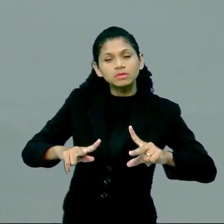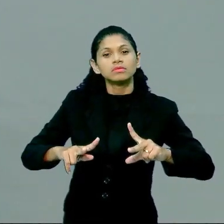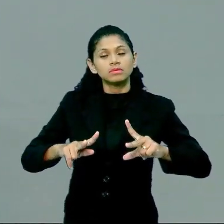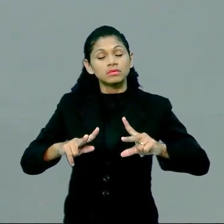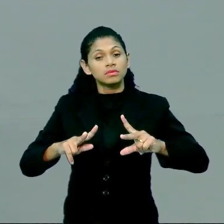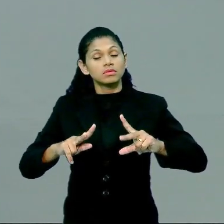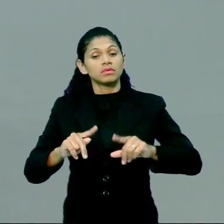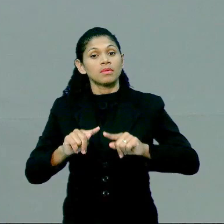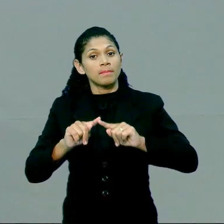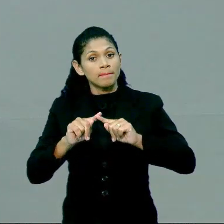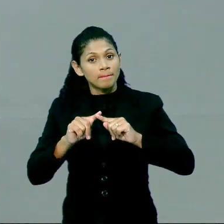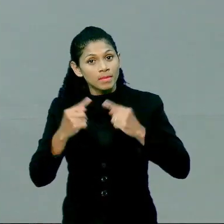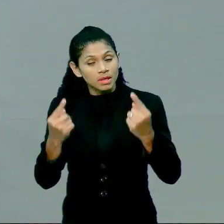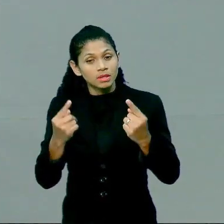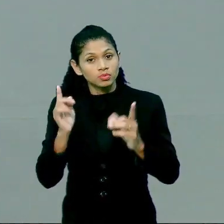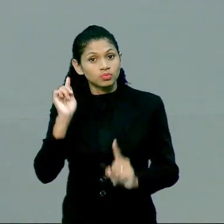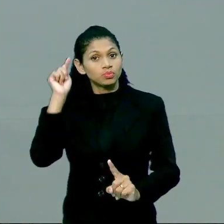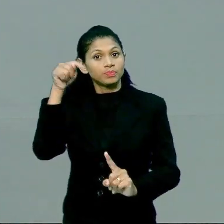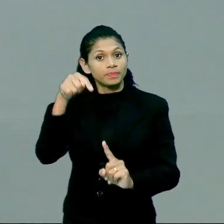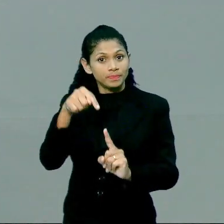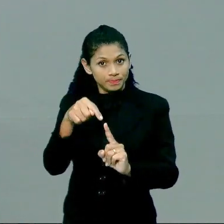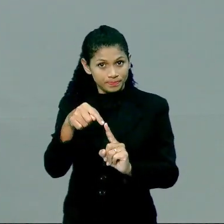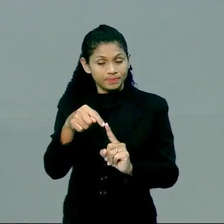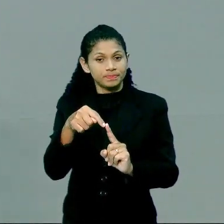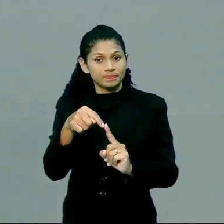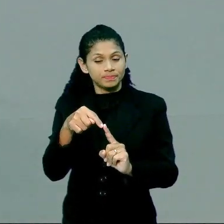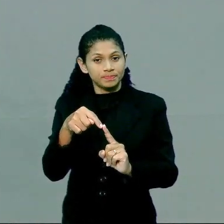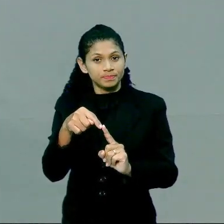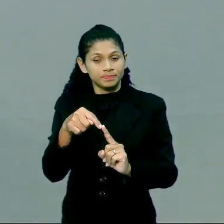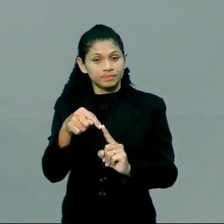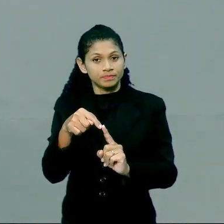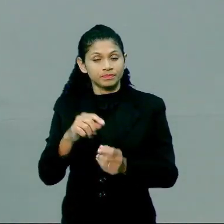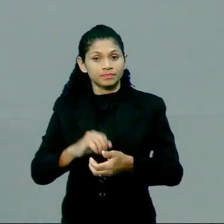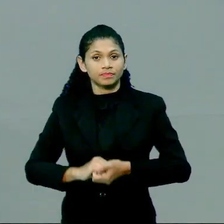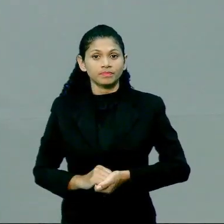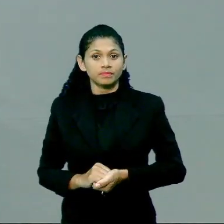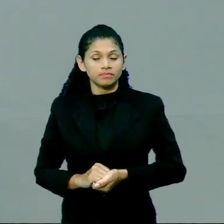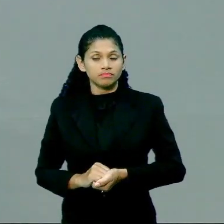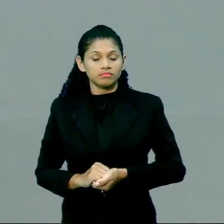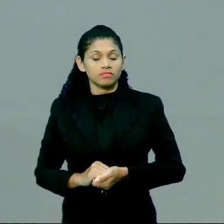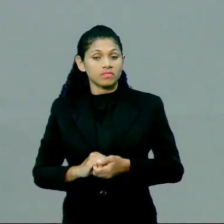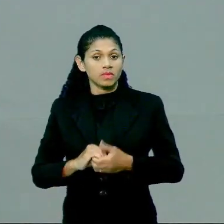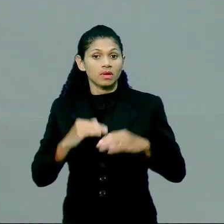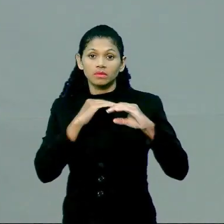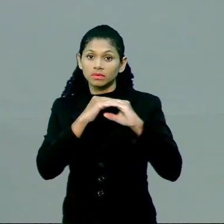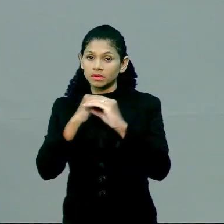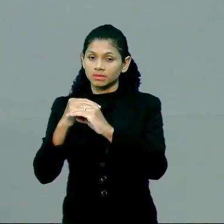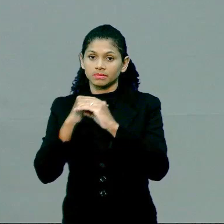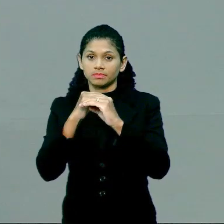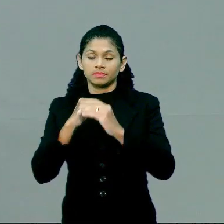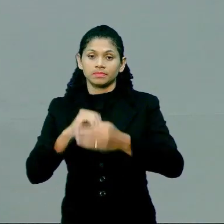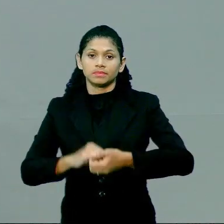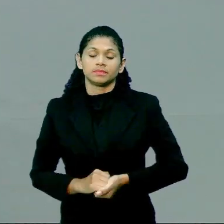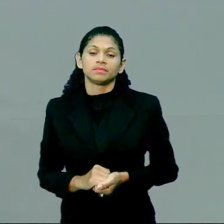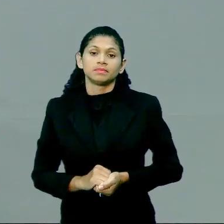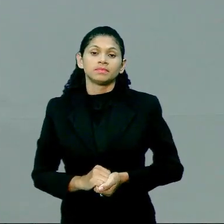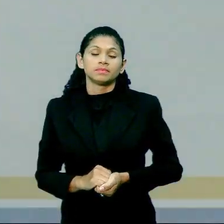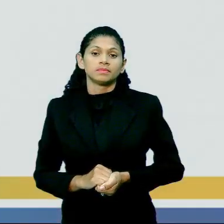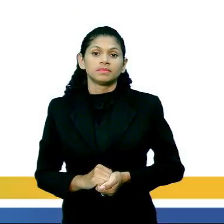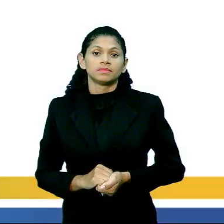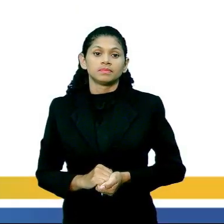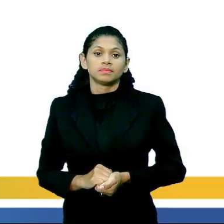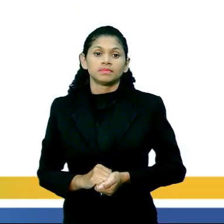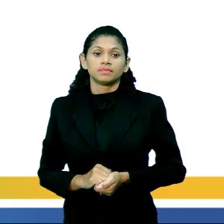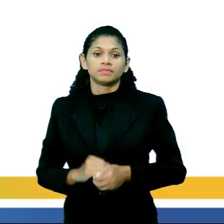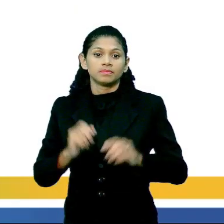né mas o objetivo né ou os objetivos são os mesmos Então vamos lá galera